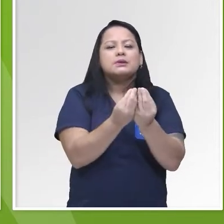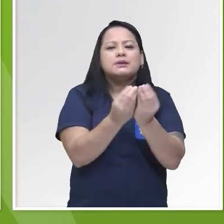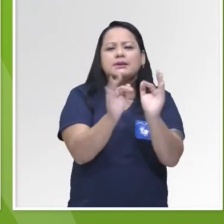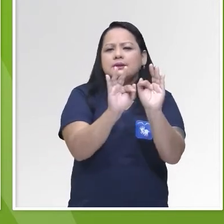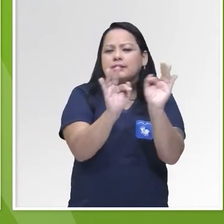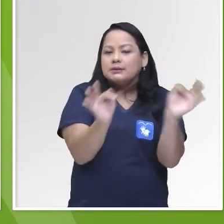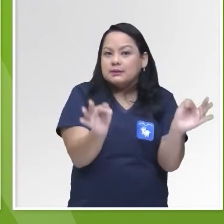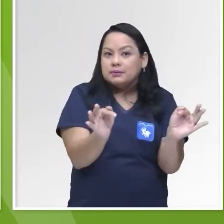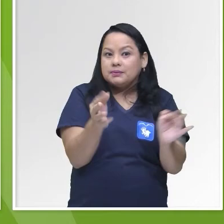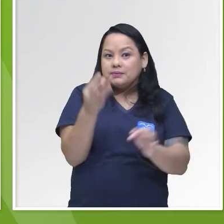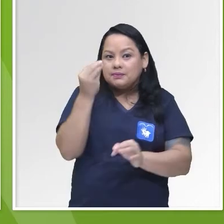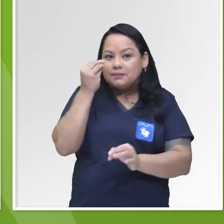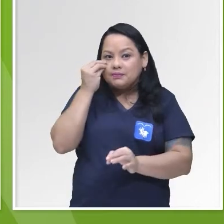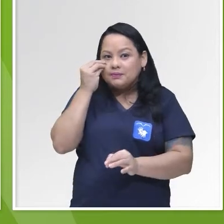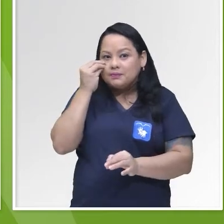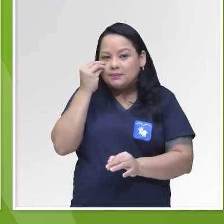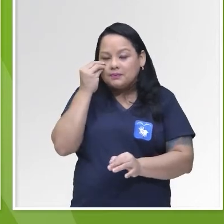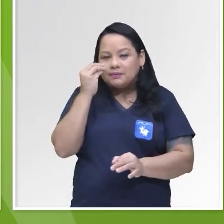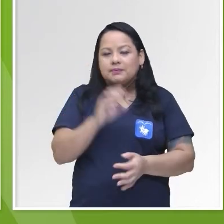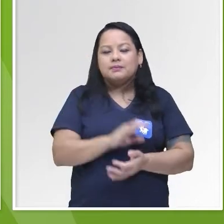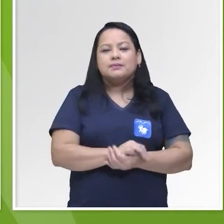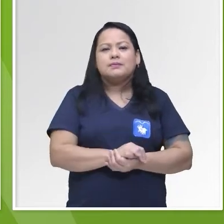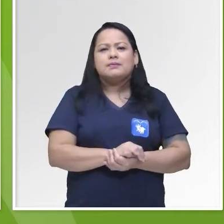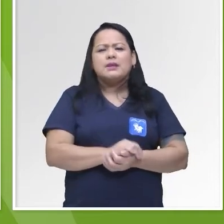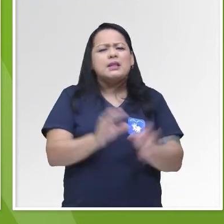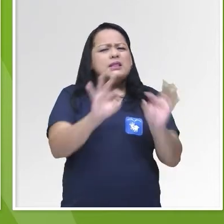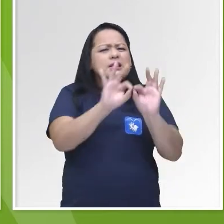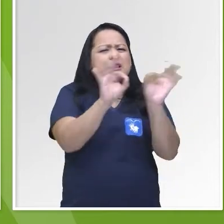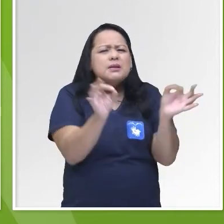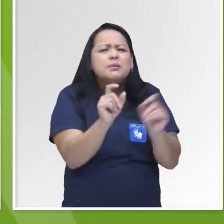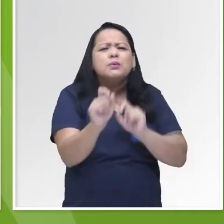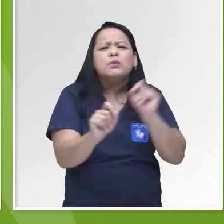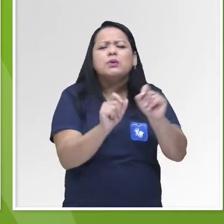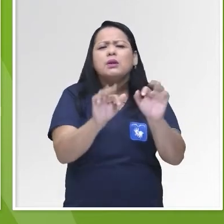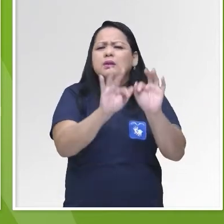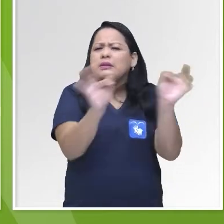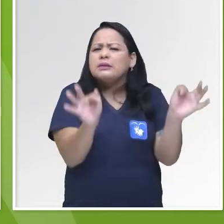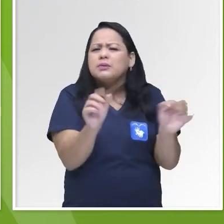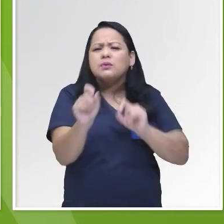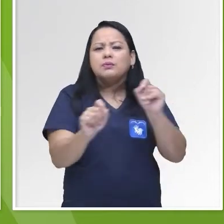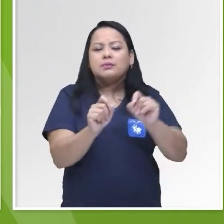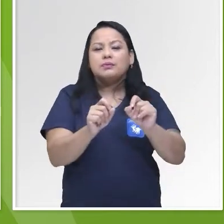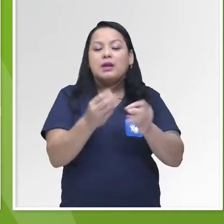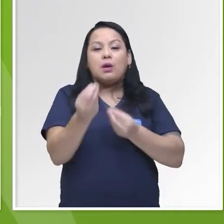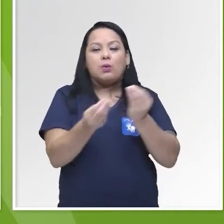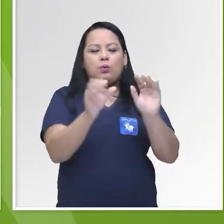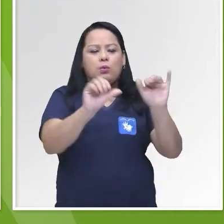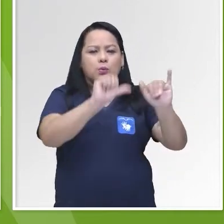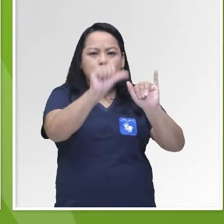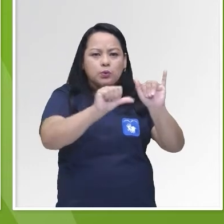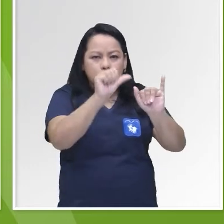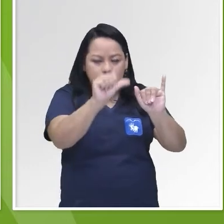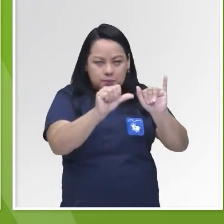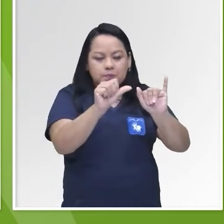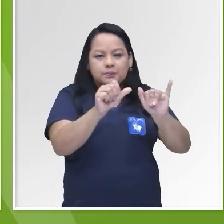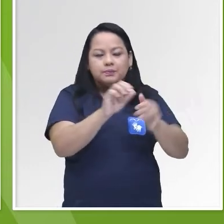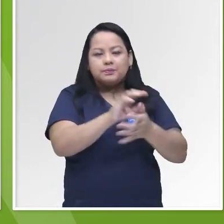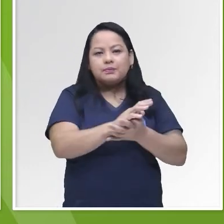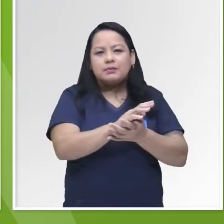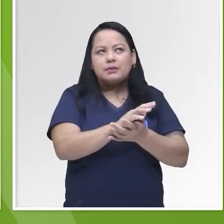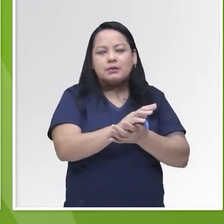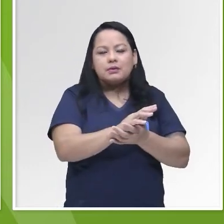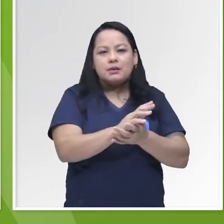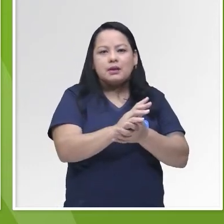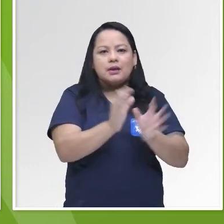simples, o que é uma substância simples? É aquela substância que